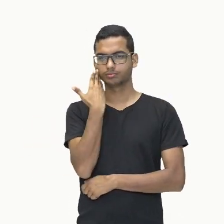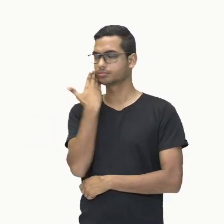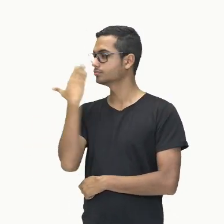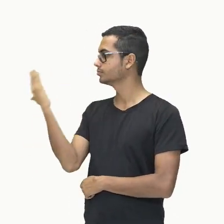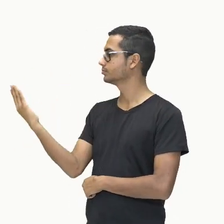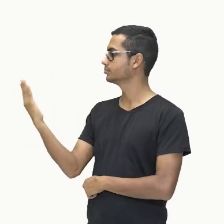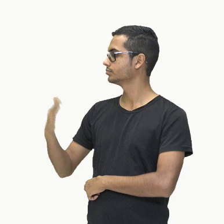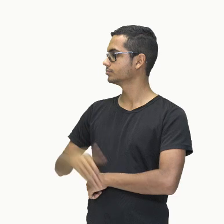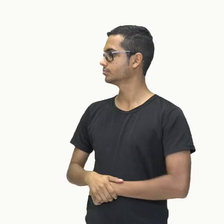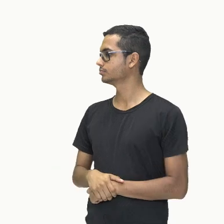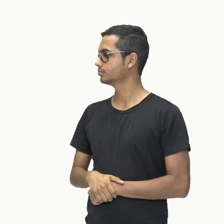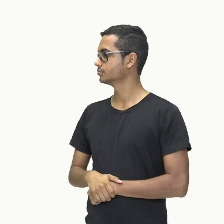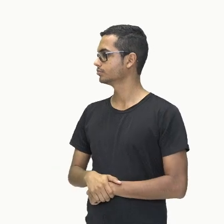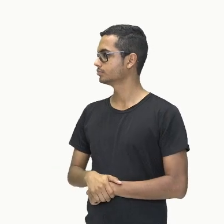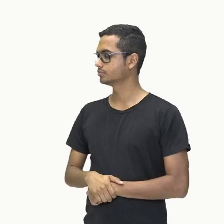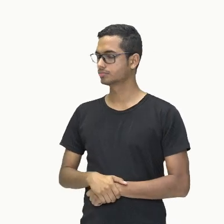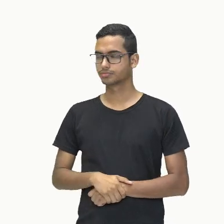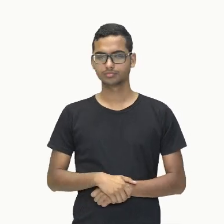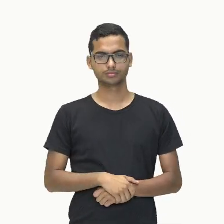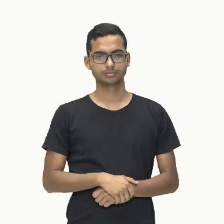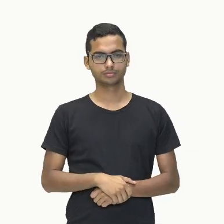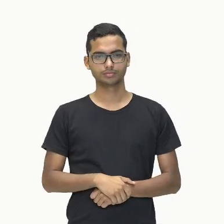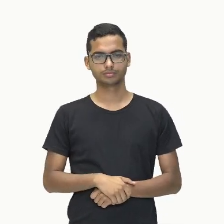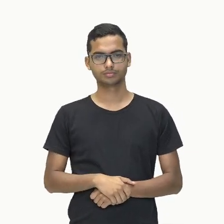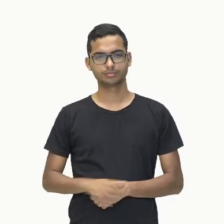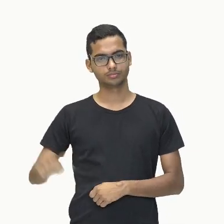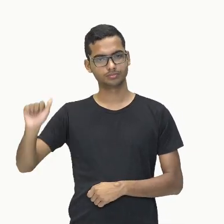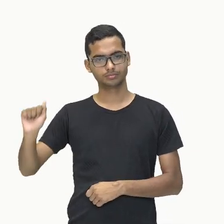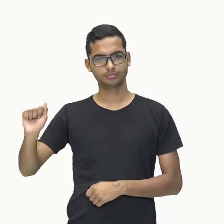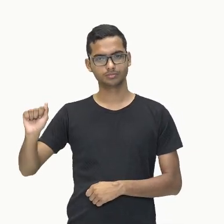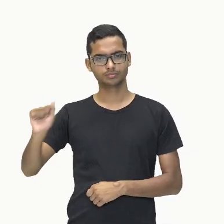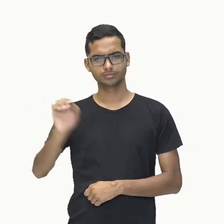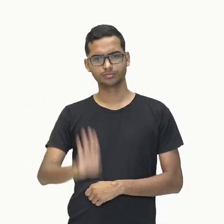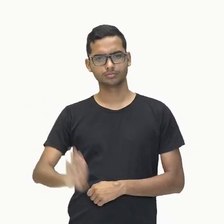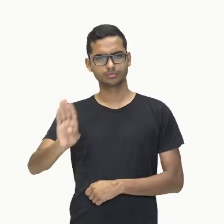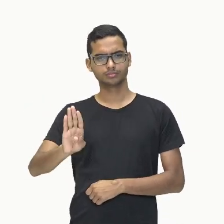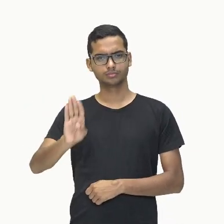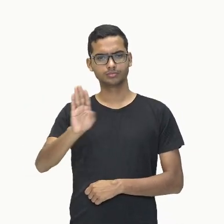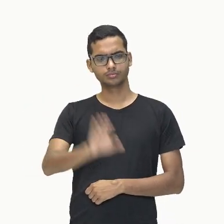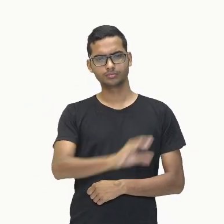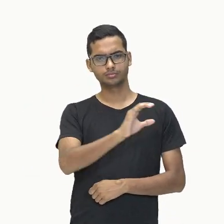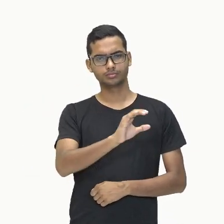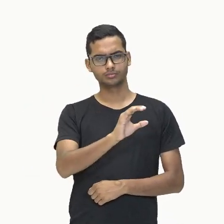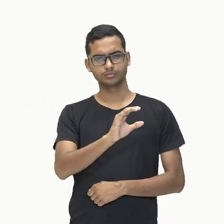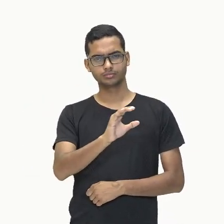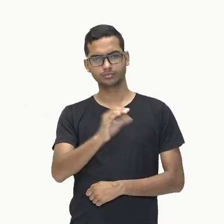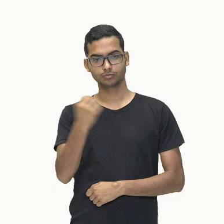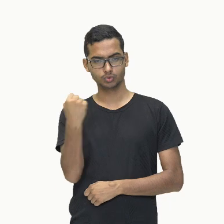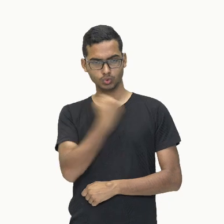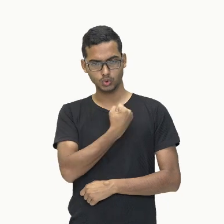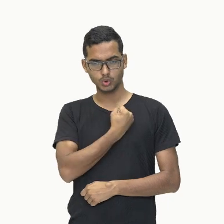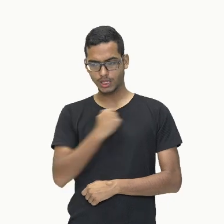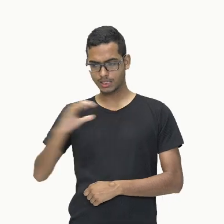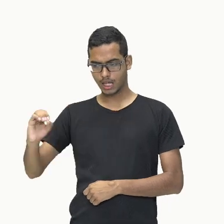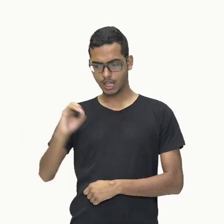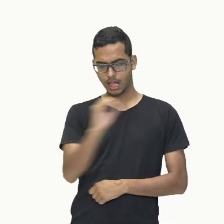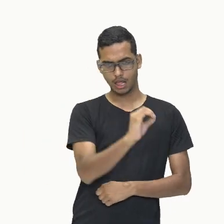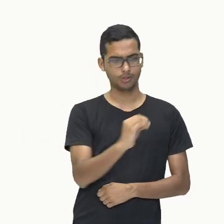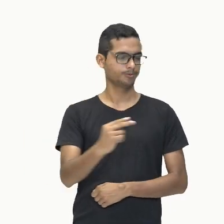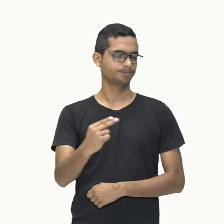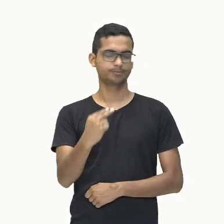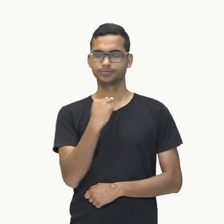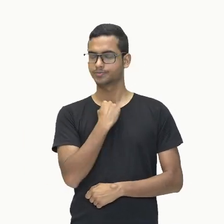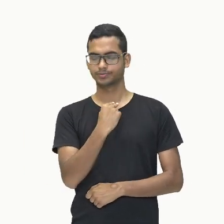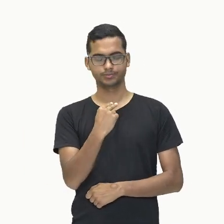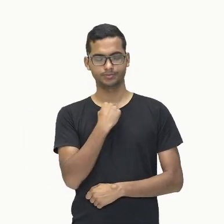Então, esse A aqui não pode ser zero, esse B aqui não pode ser zero, e esse C também